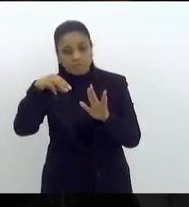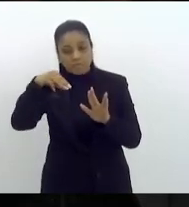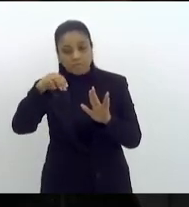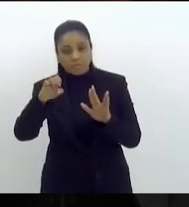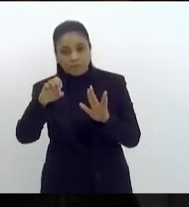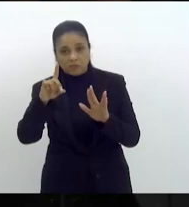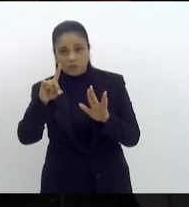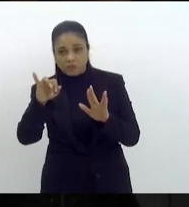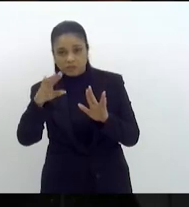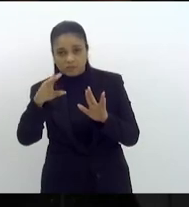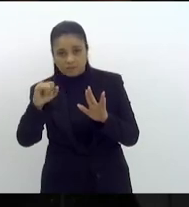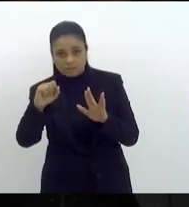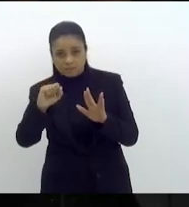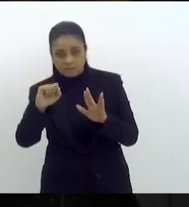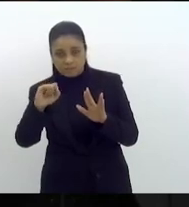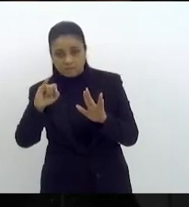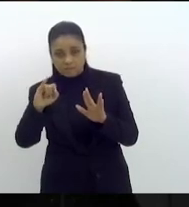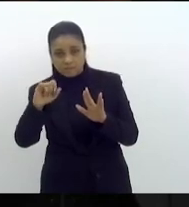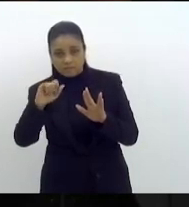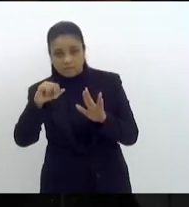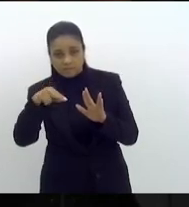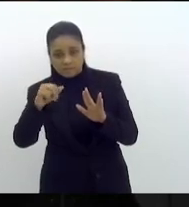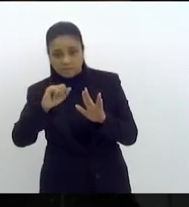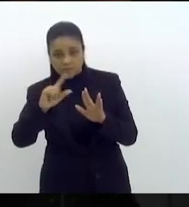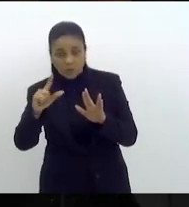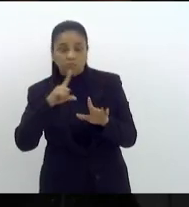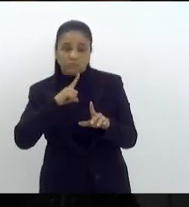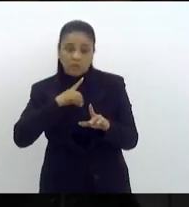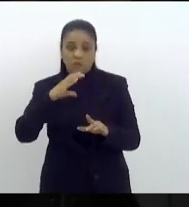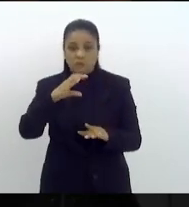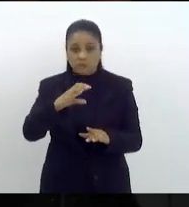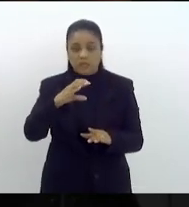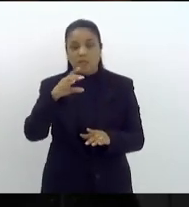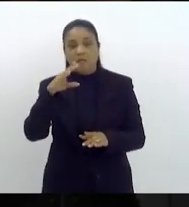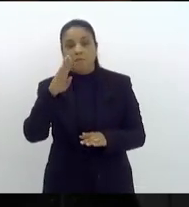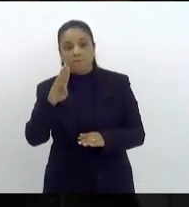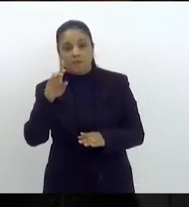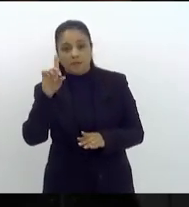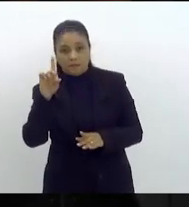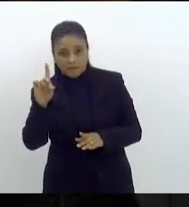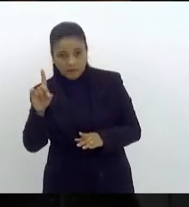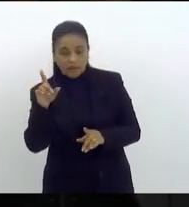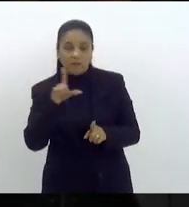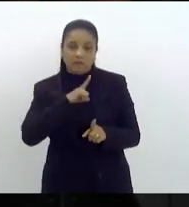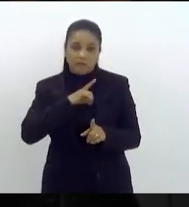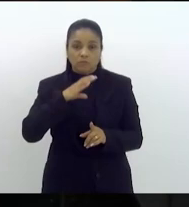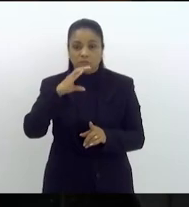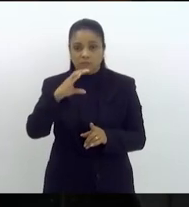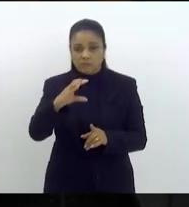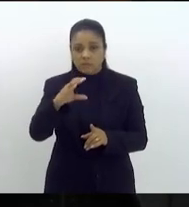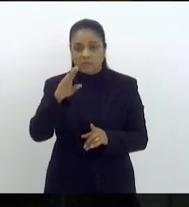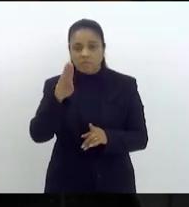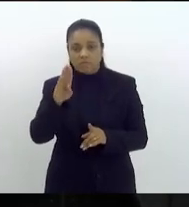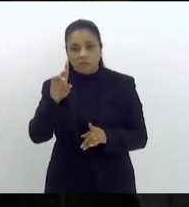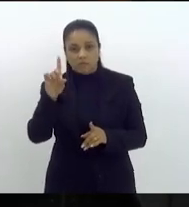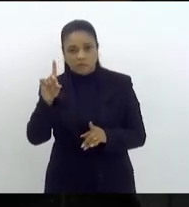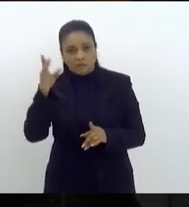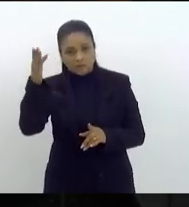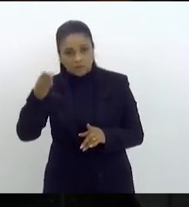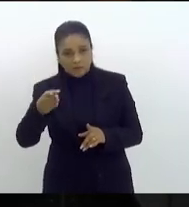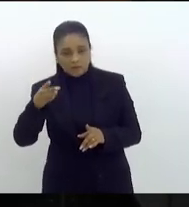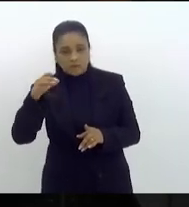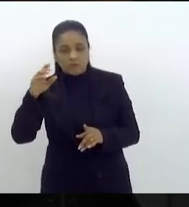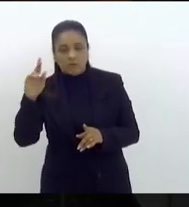cbd e tem o cbd com traço de thc Ambos são